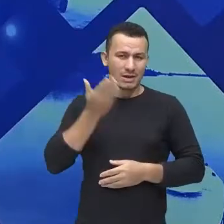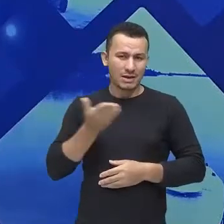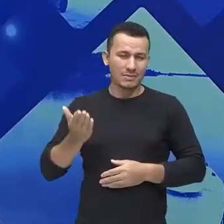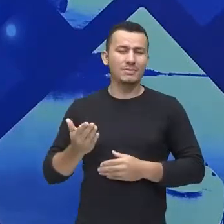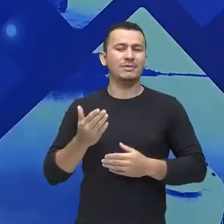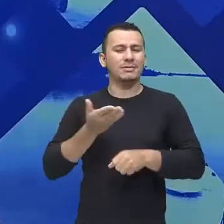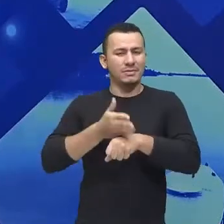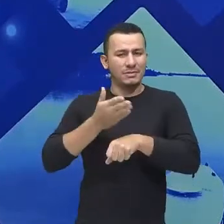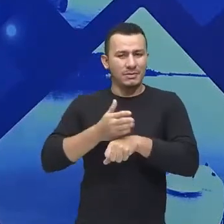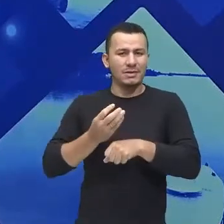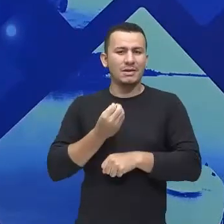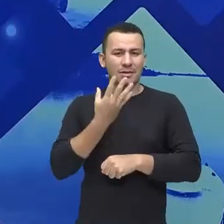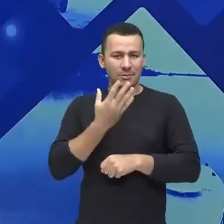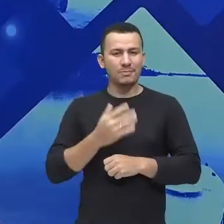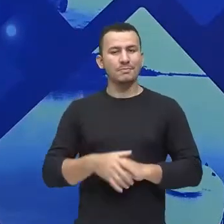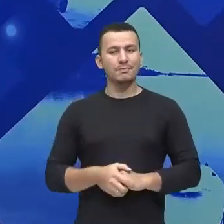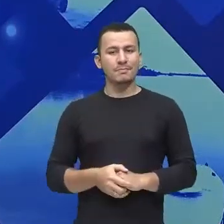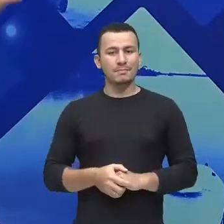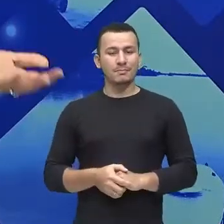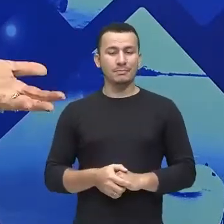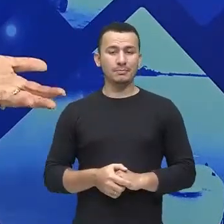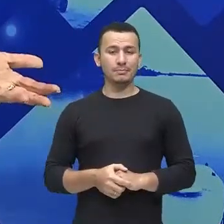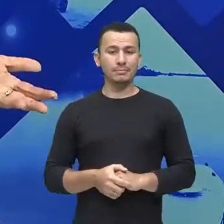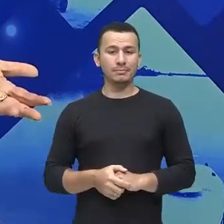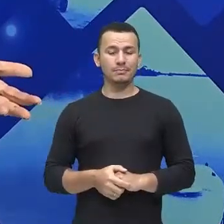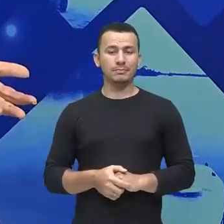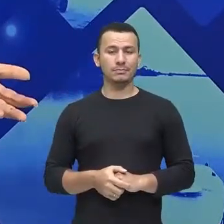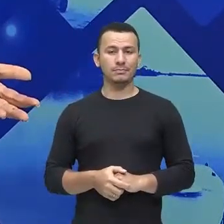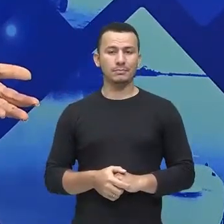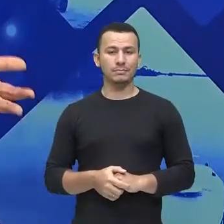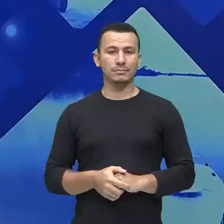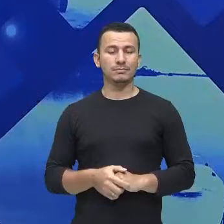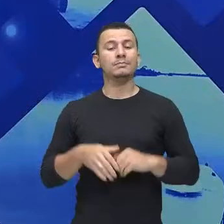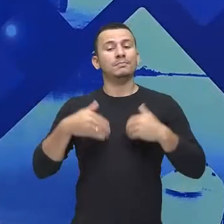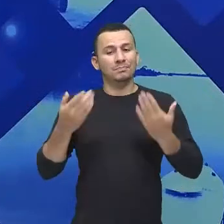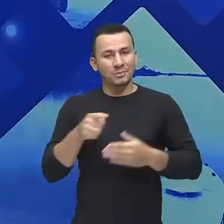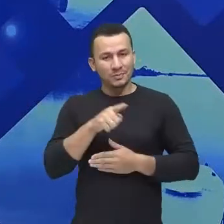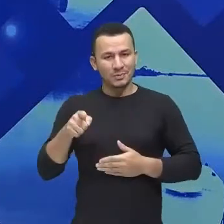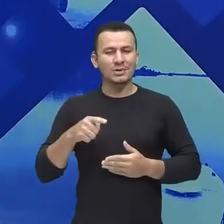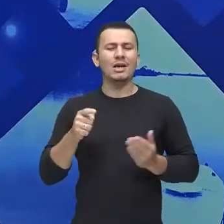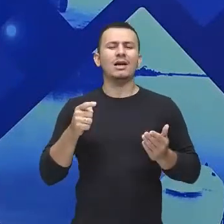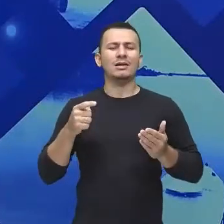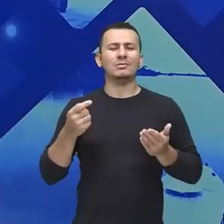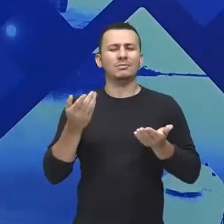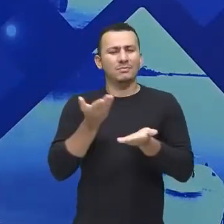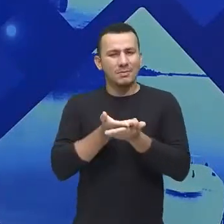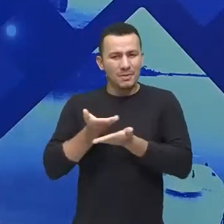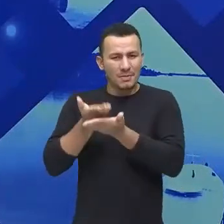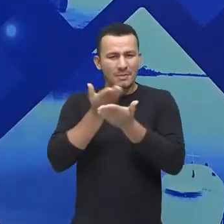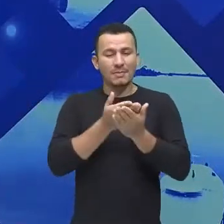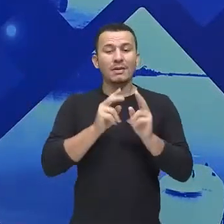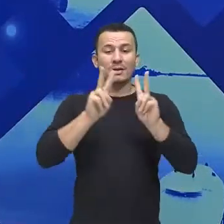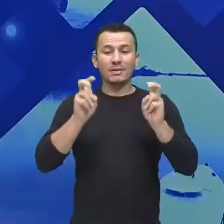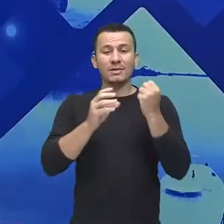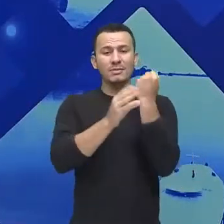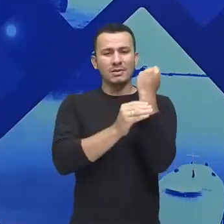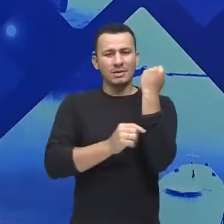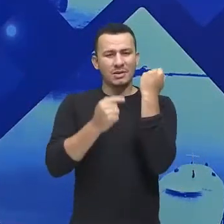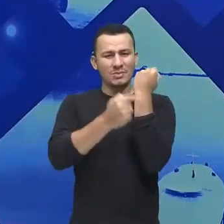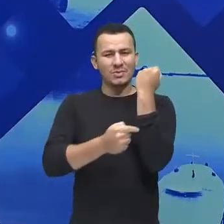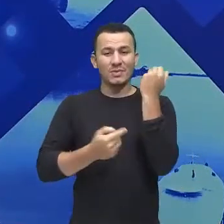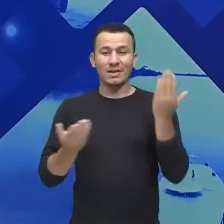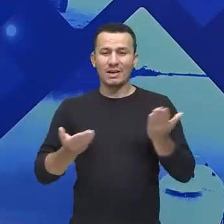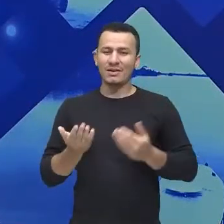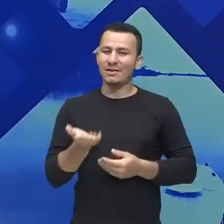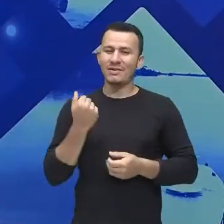cientificamente por que é importante. Aportados desse conhecimento, dessa nossa breve aula sobre o sistema muscular, vamos à